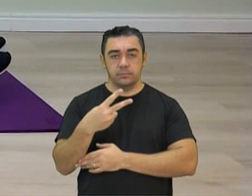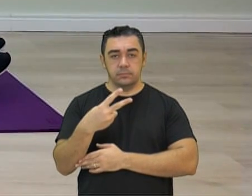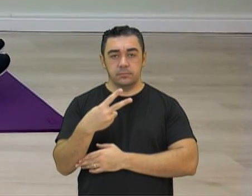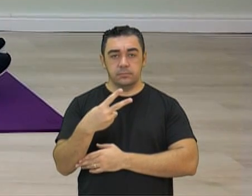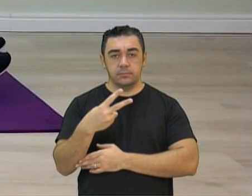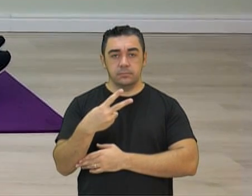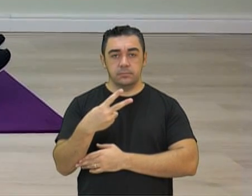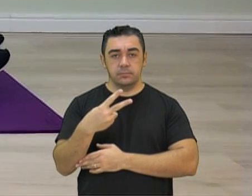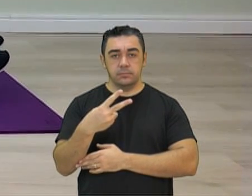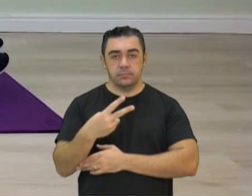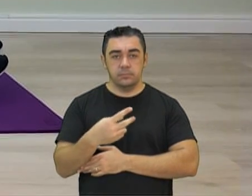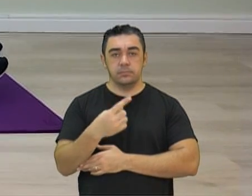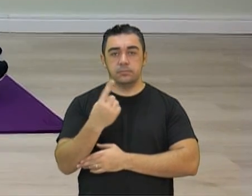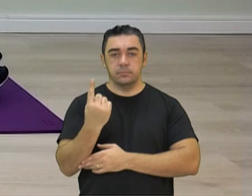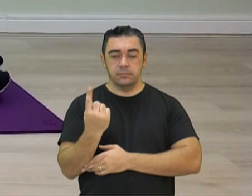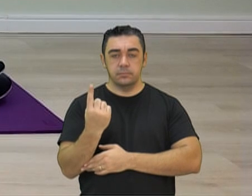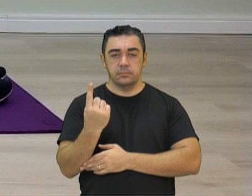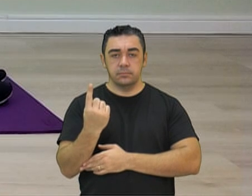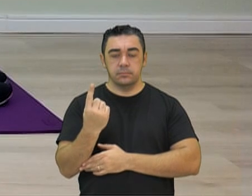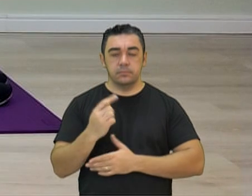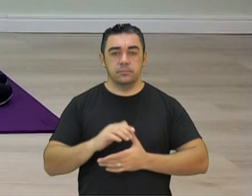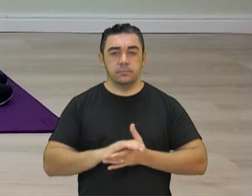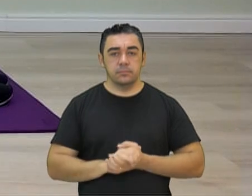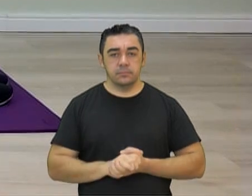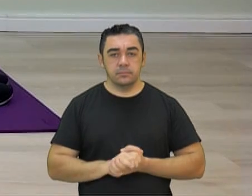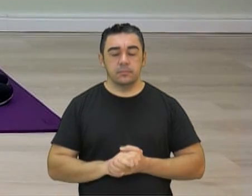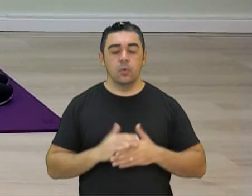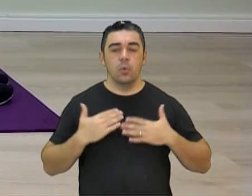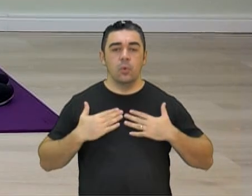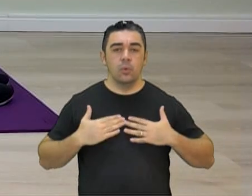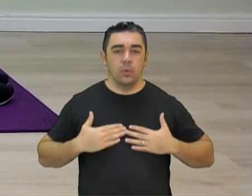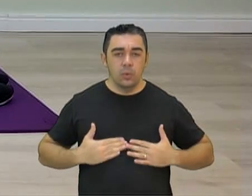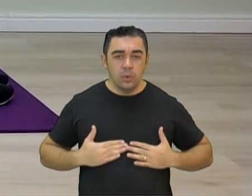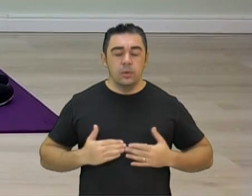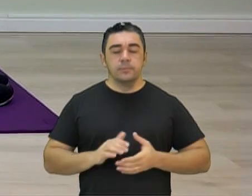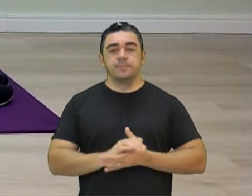2, 1. Relaxa.